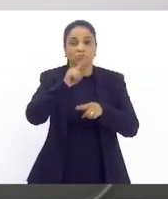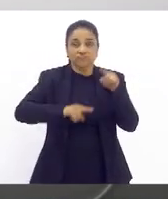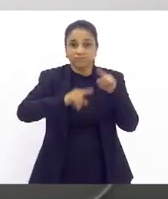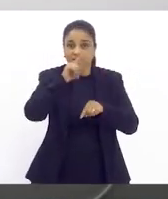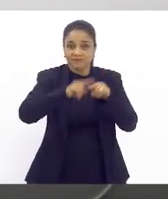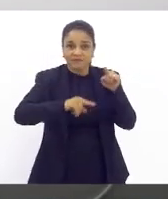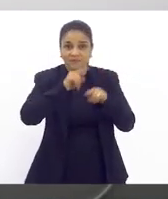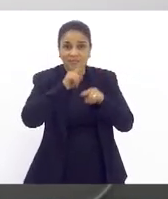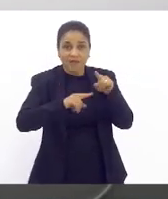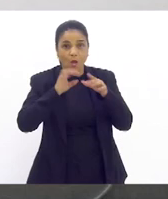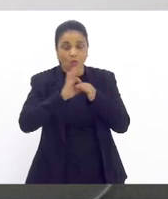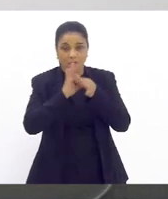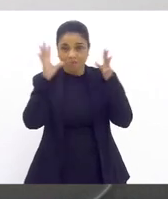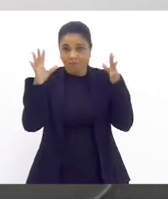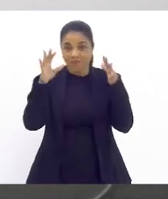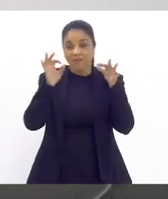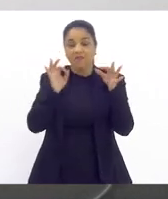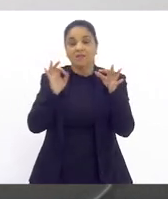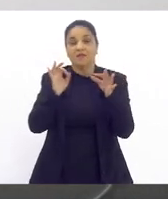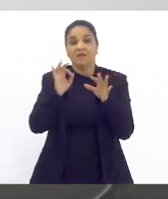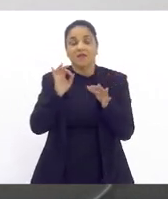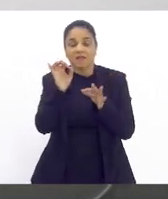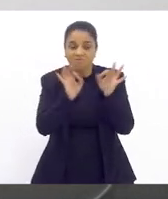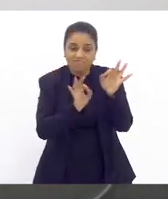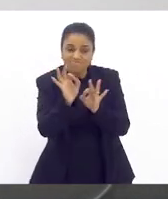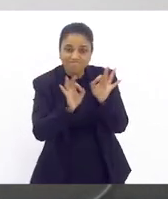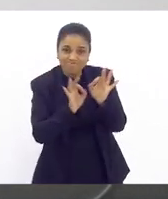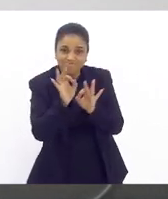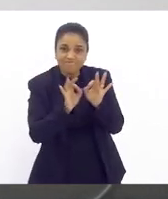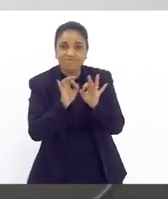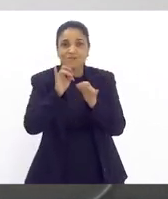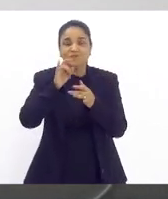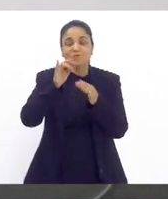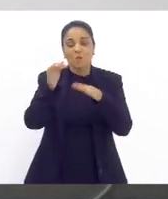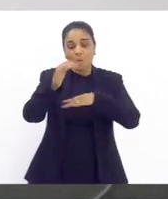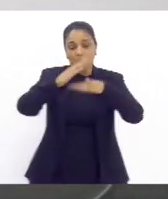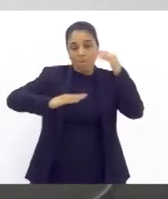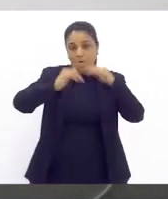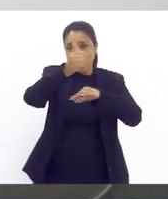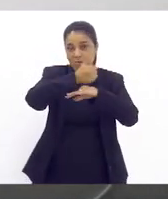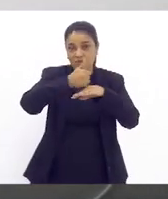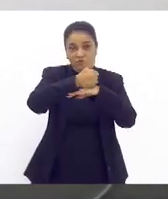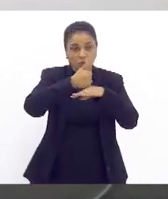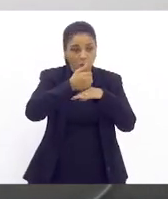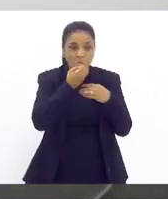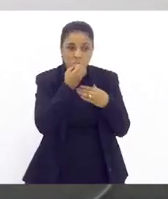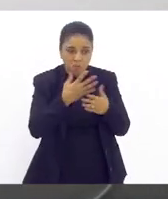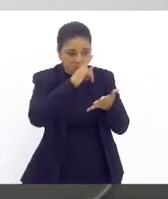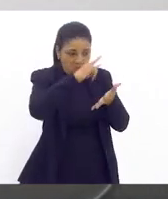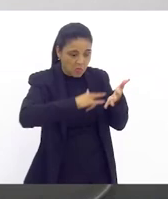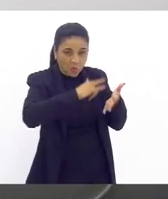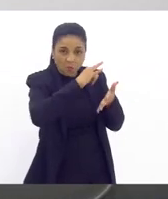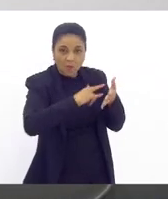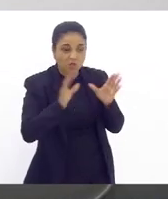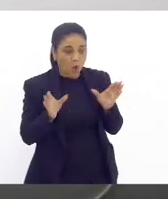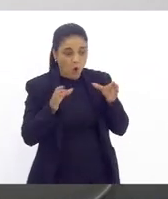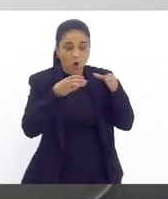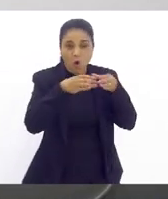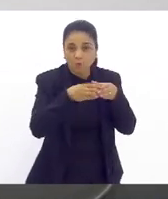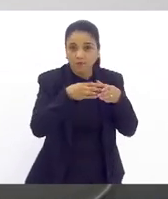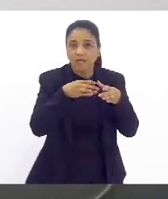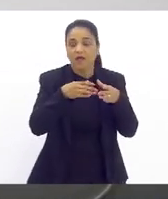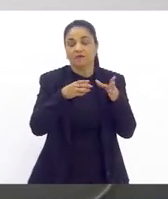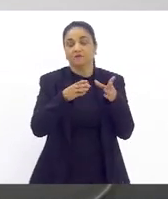elaborado por profissionais então não faz sentido a gente tem um documento bem elaborado bem pensada a comunidade participa